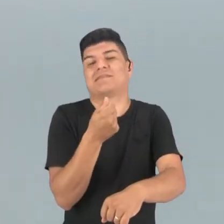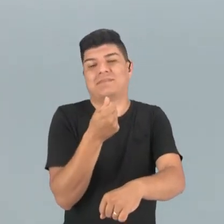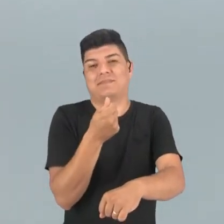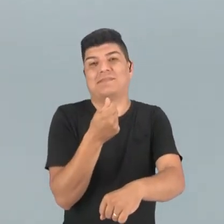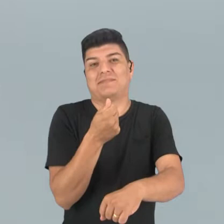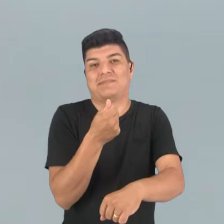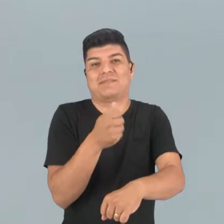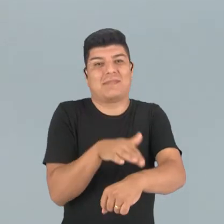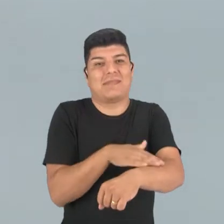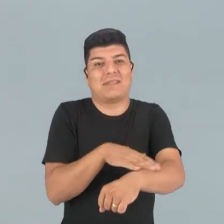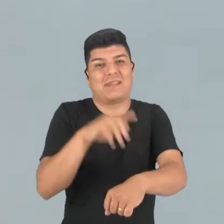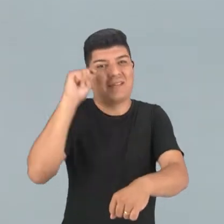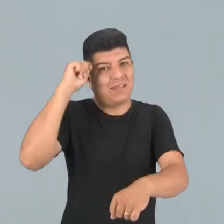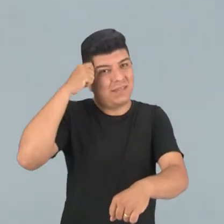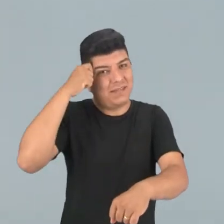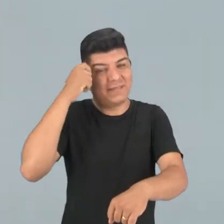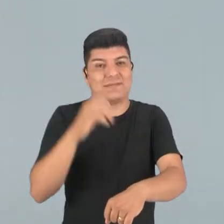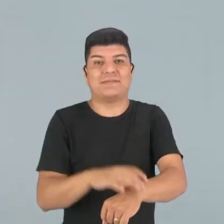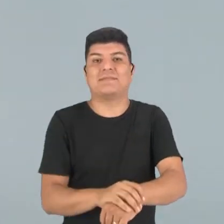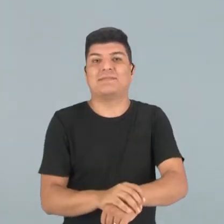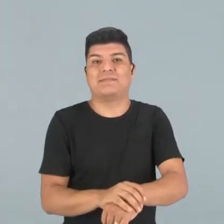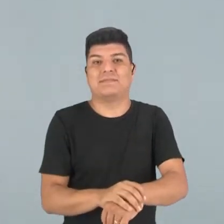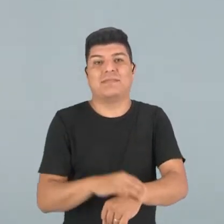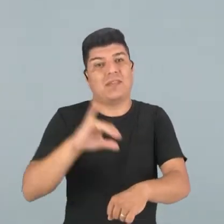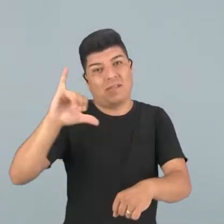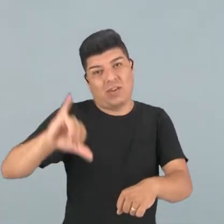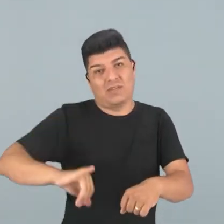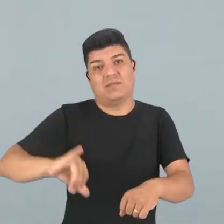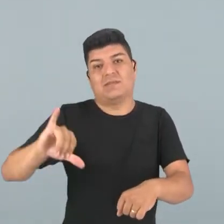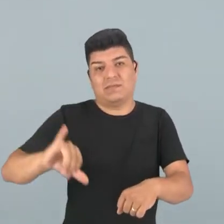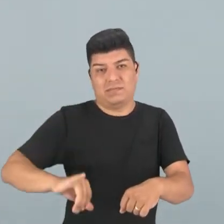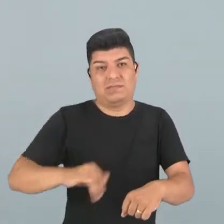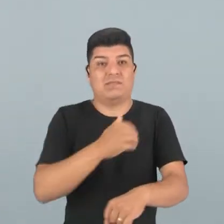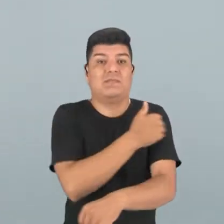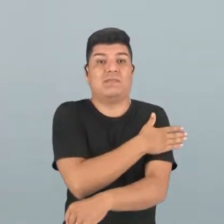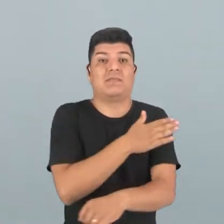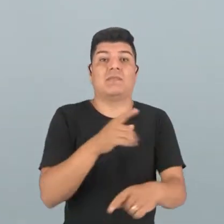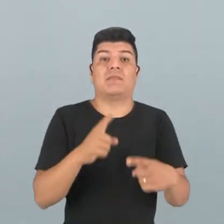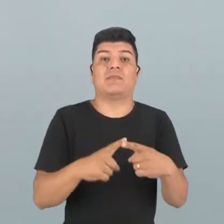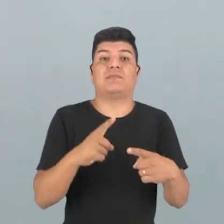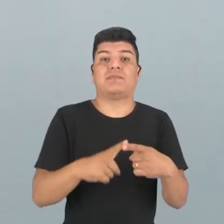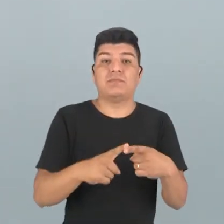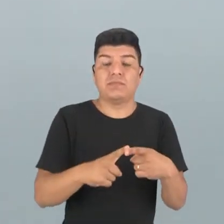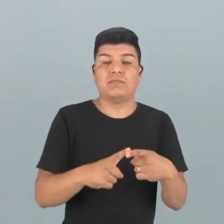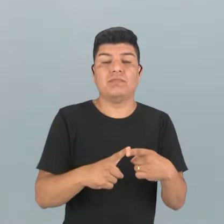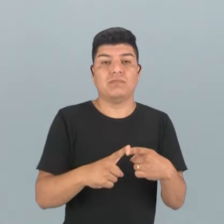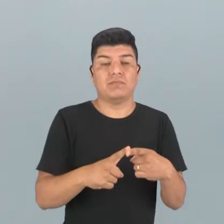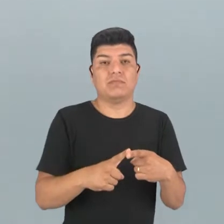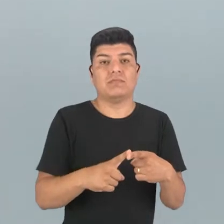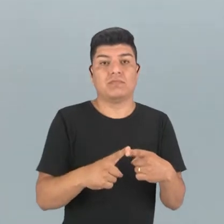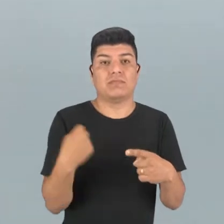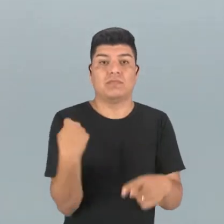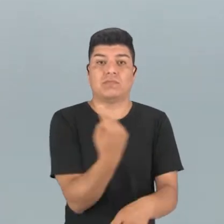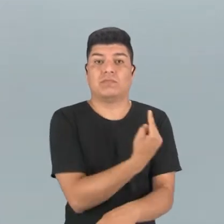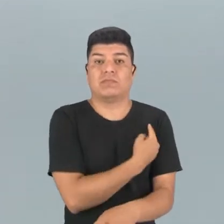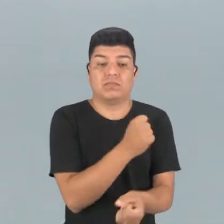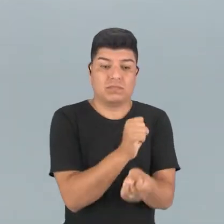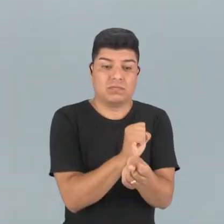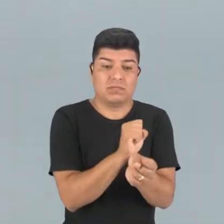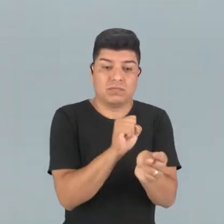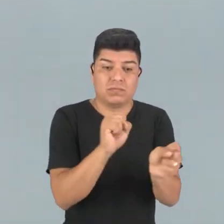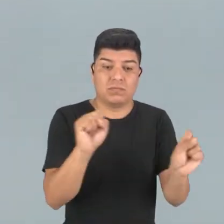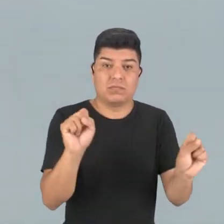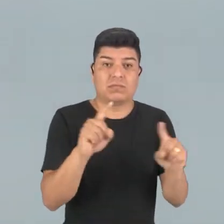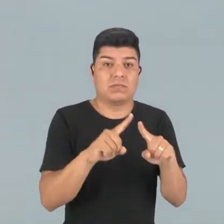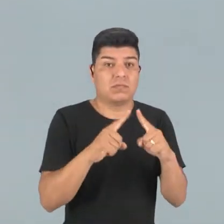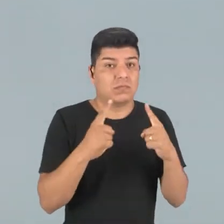uma pele negra, sofremos esse preconceito. Por quê? Porque nós fomos livres,